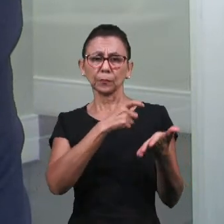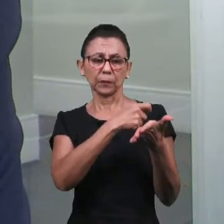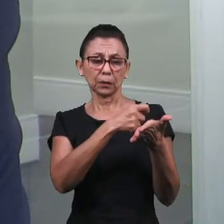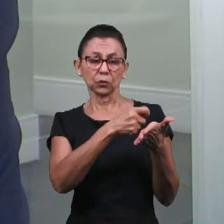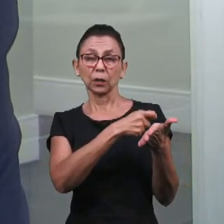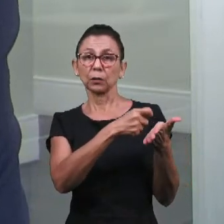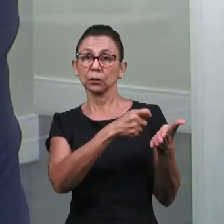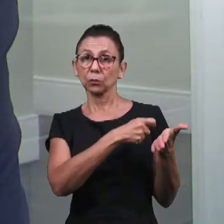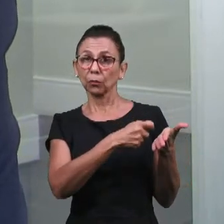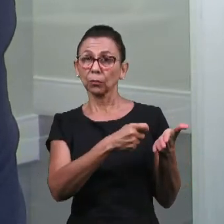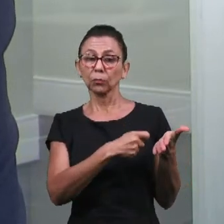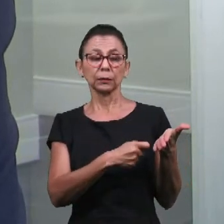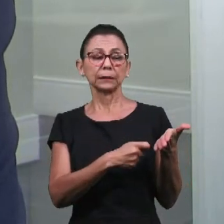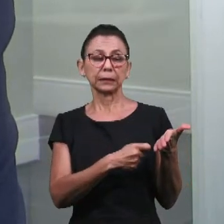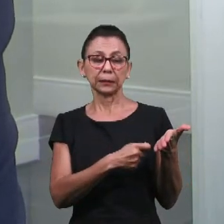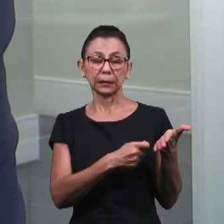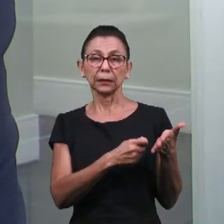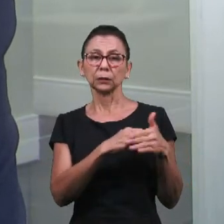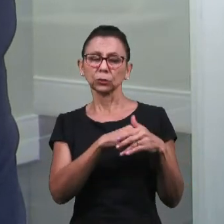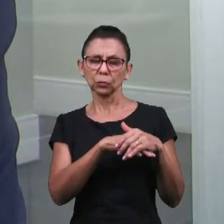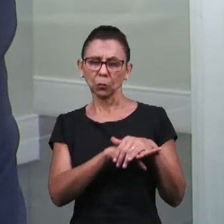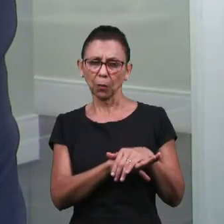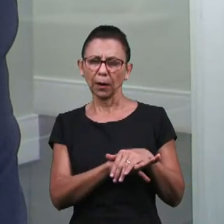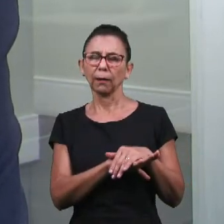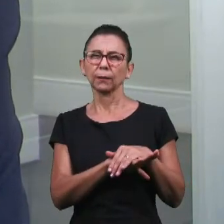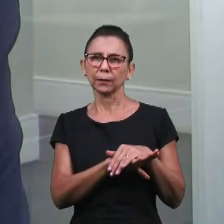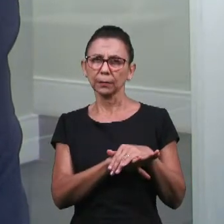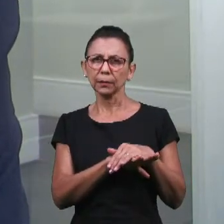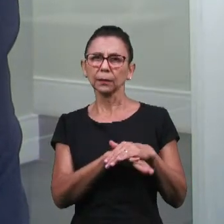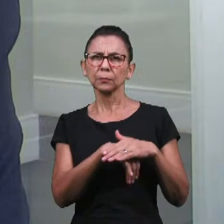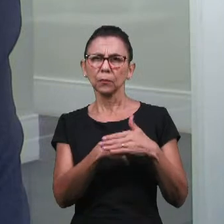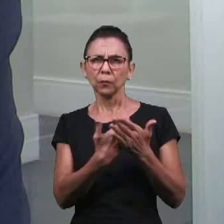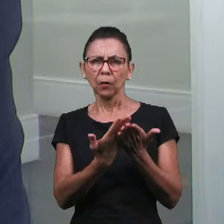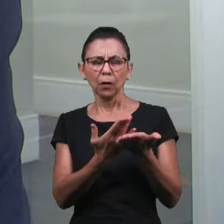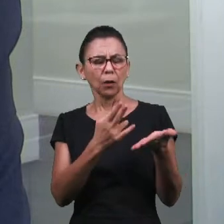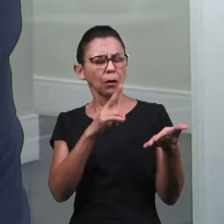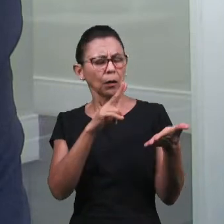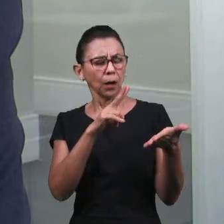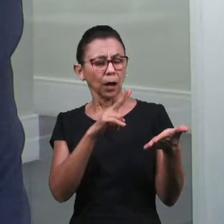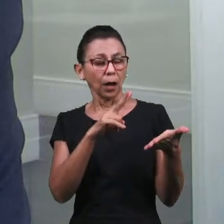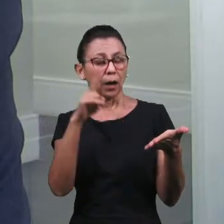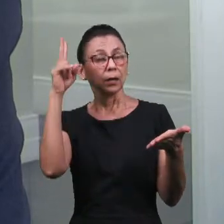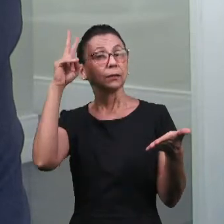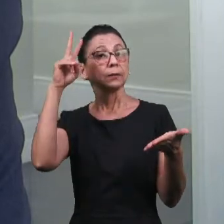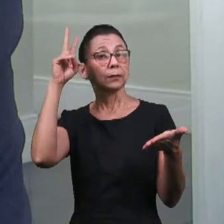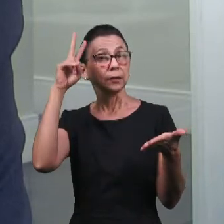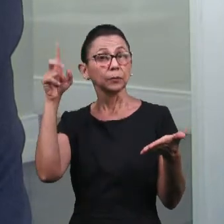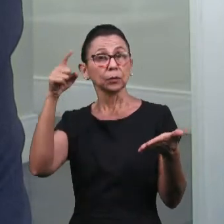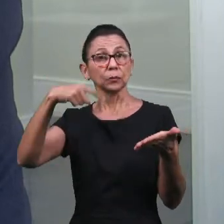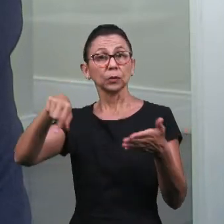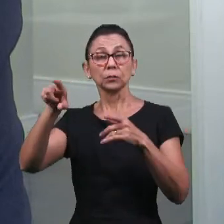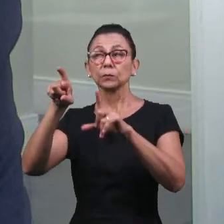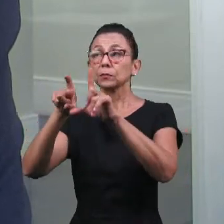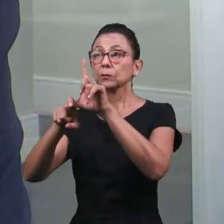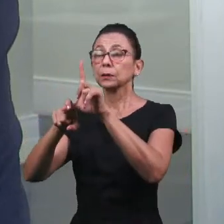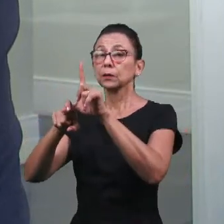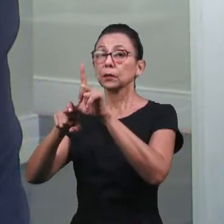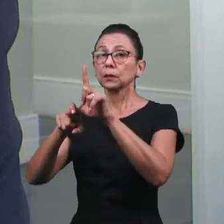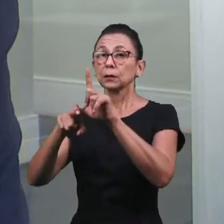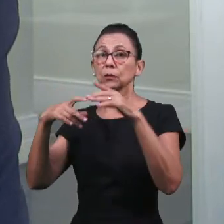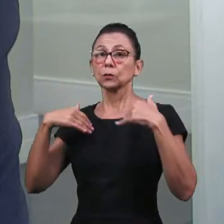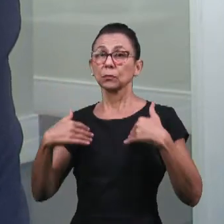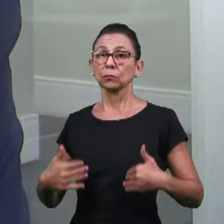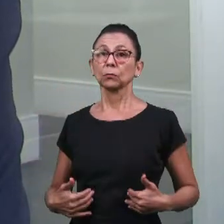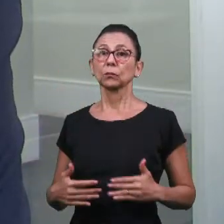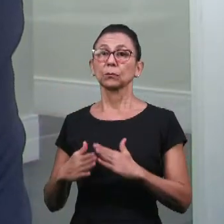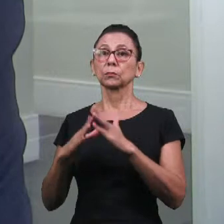o quanto nós somos dependentes do corpo, né? Porque esse é o que eu chamo assim do acolhimento